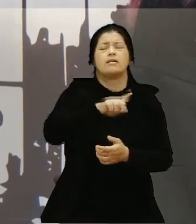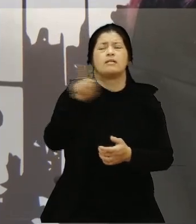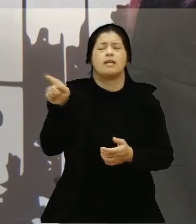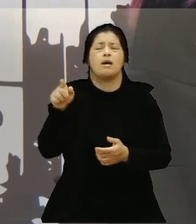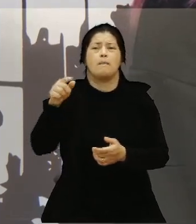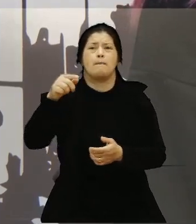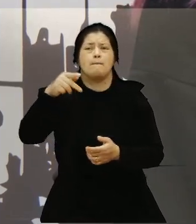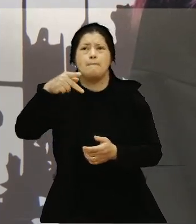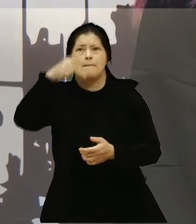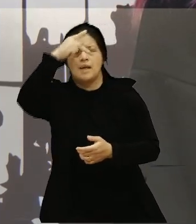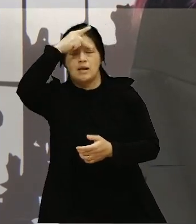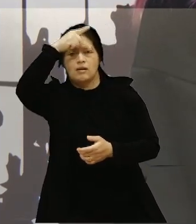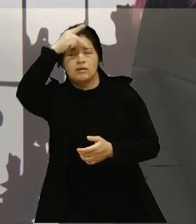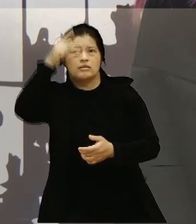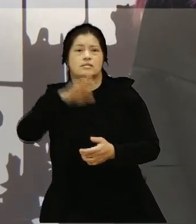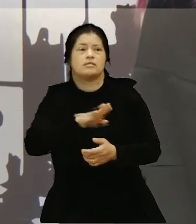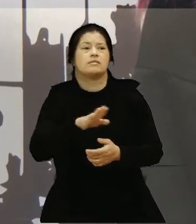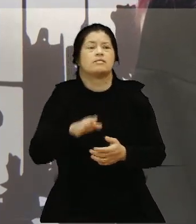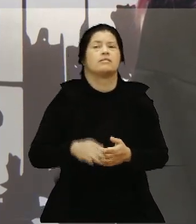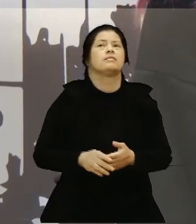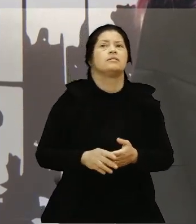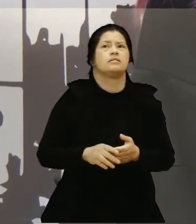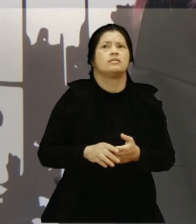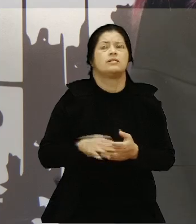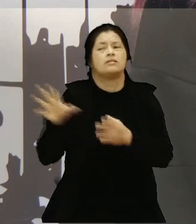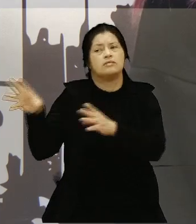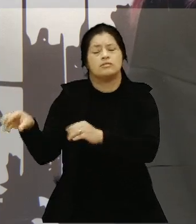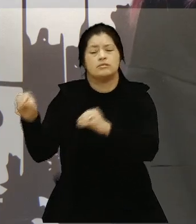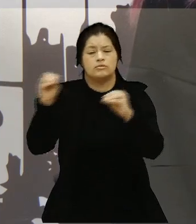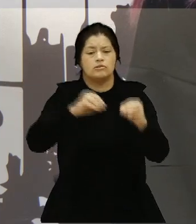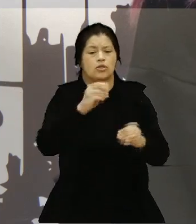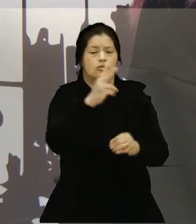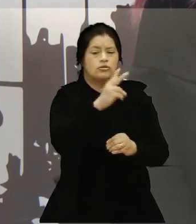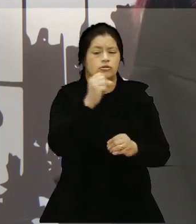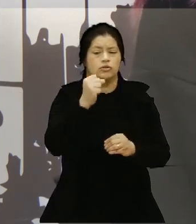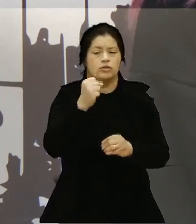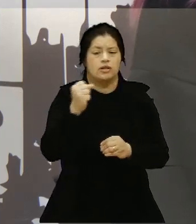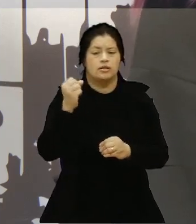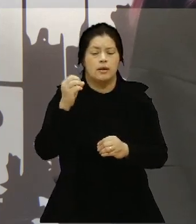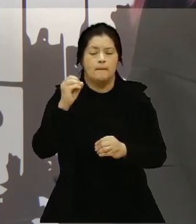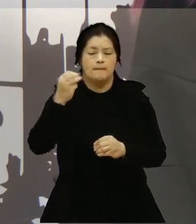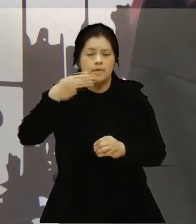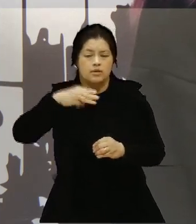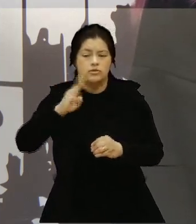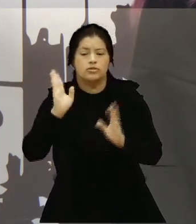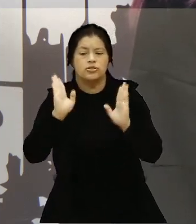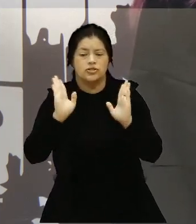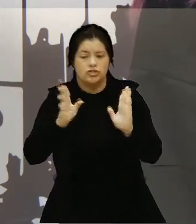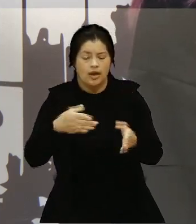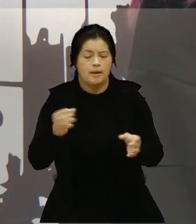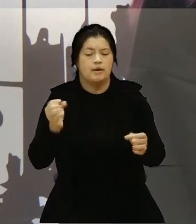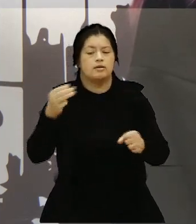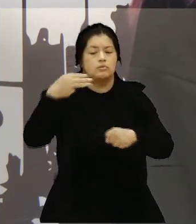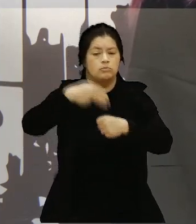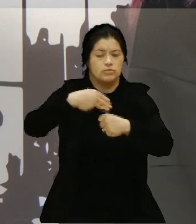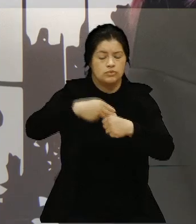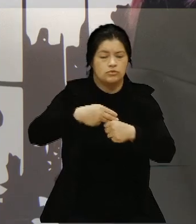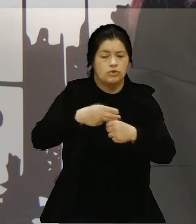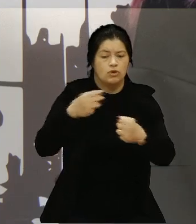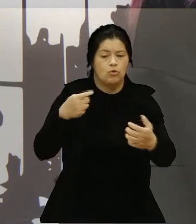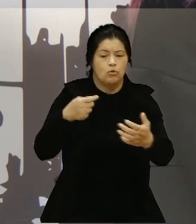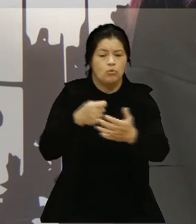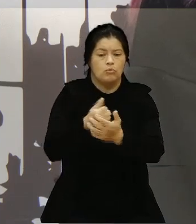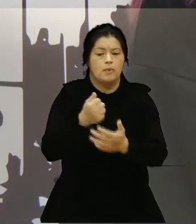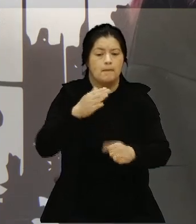mas ele foi sensível a esse meu pedido e está trazendo R$ 280 mil, já está na conta do município, para a compra de